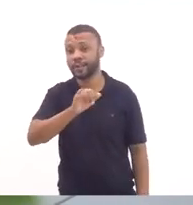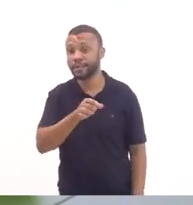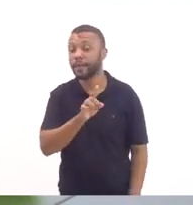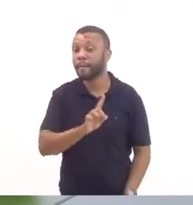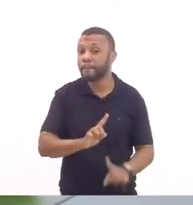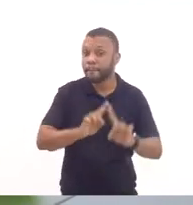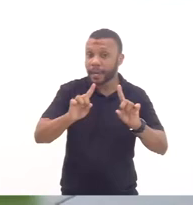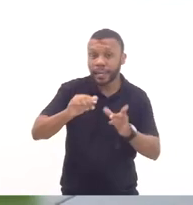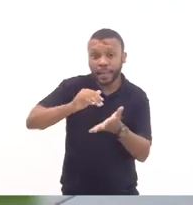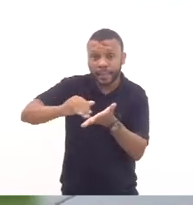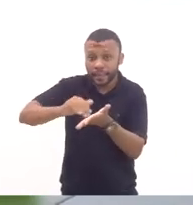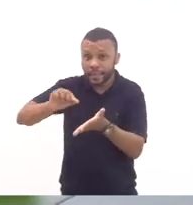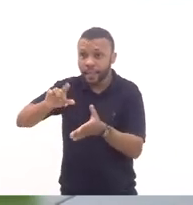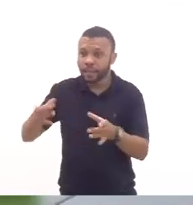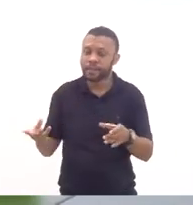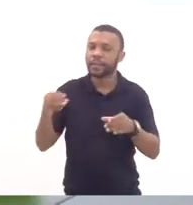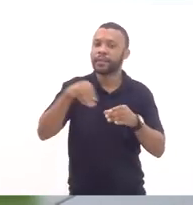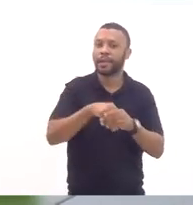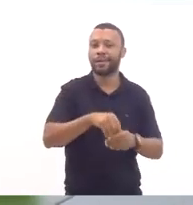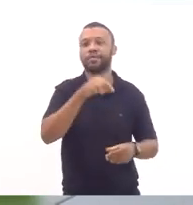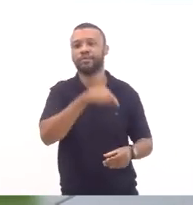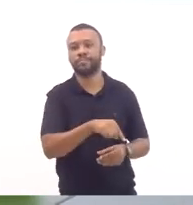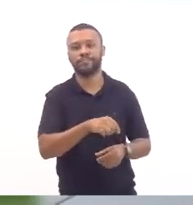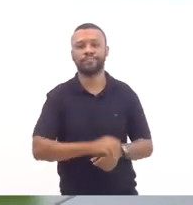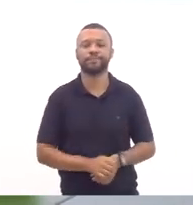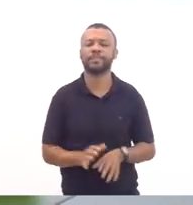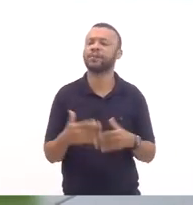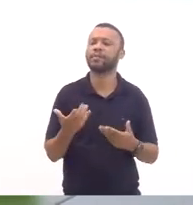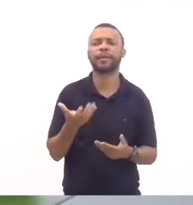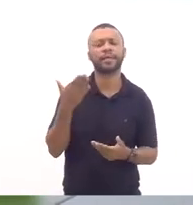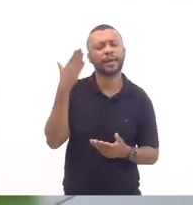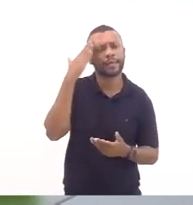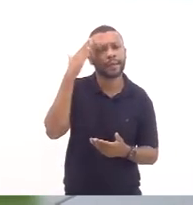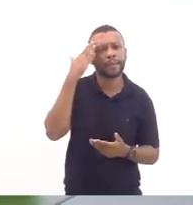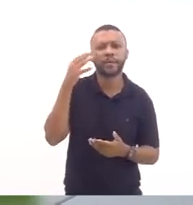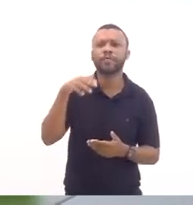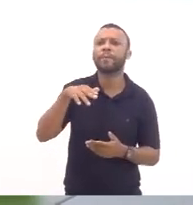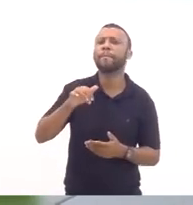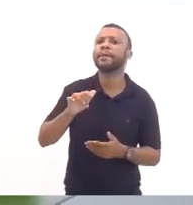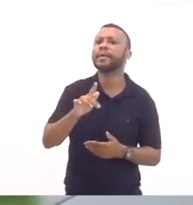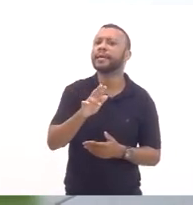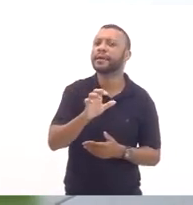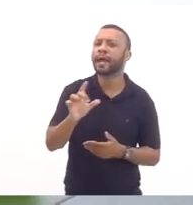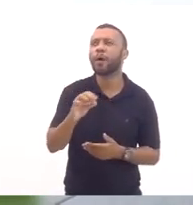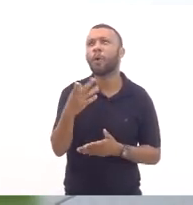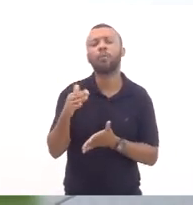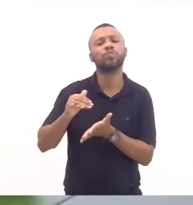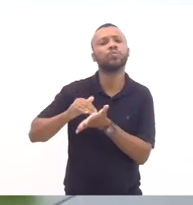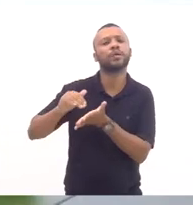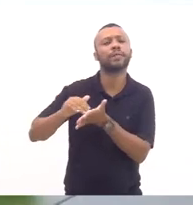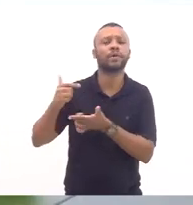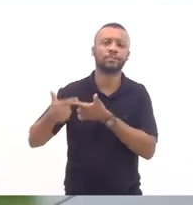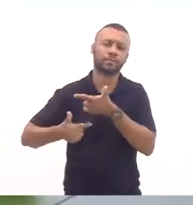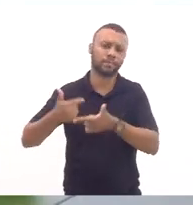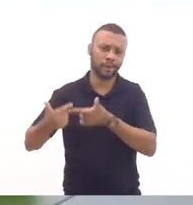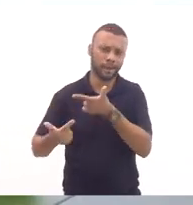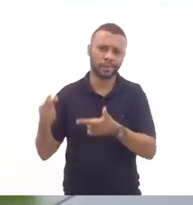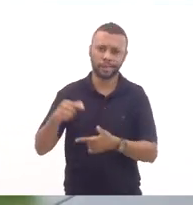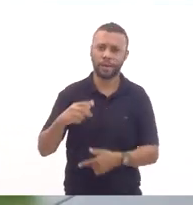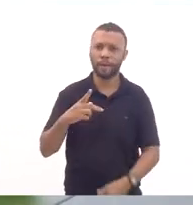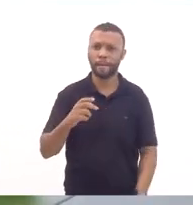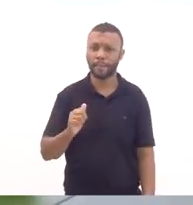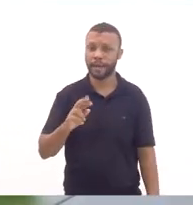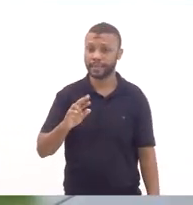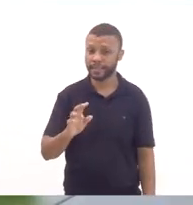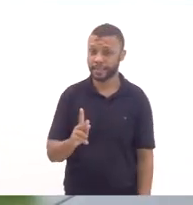CETERJ. Bom, eu gostaria de saber do Miguel, ou então, ou mesmo do secretário de Trabalho, que é o Patrick,